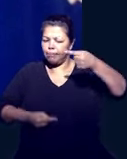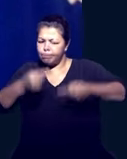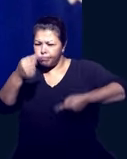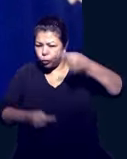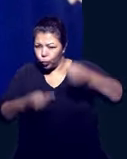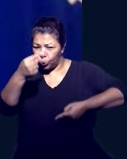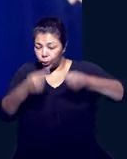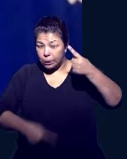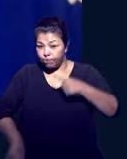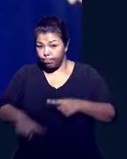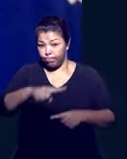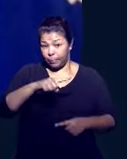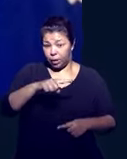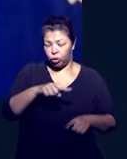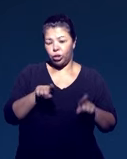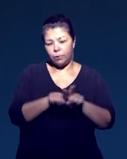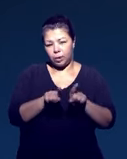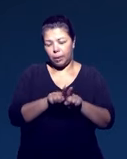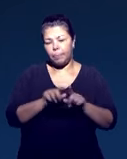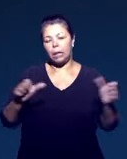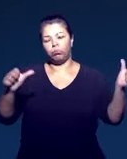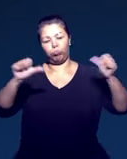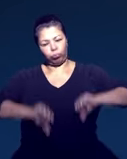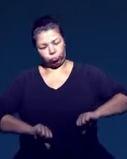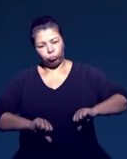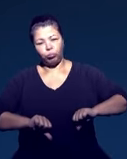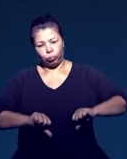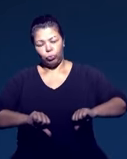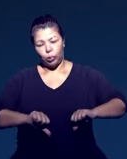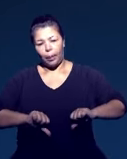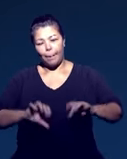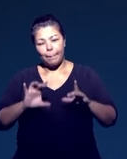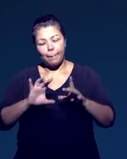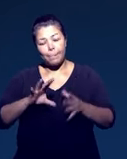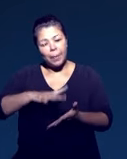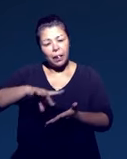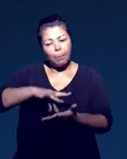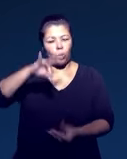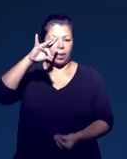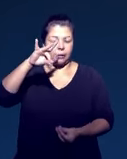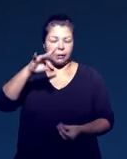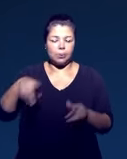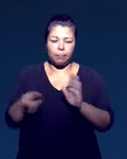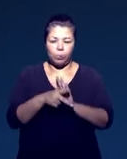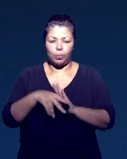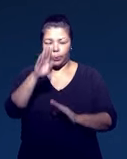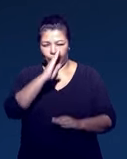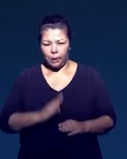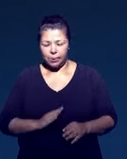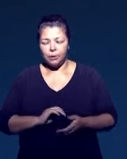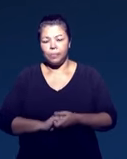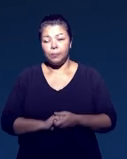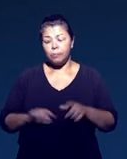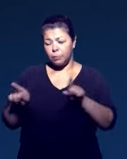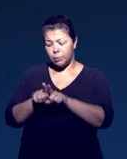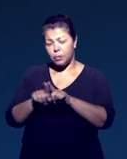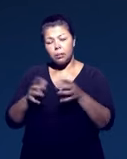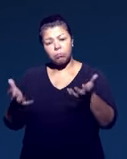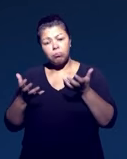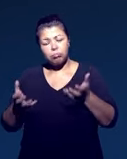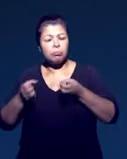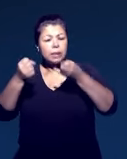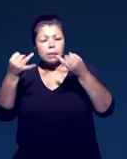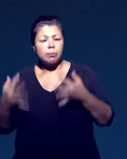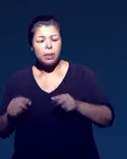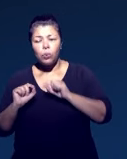o estado de direito paraa democracia do Brasil queria examinar consigo uma MP que tá na Câmara ainda que é a 1185